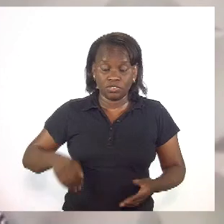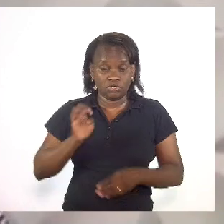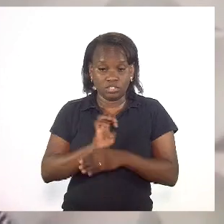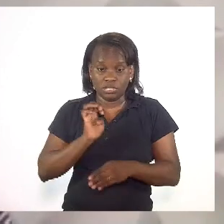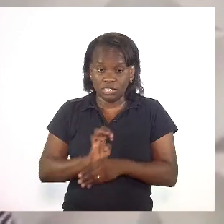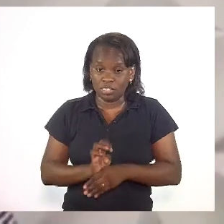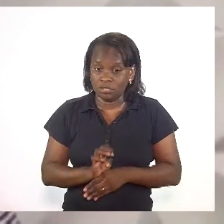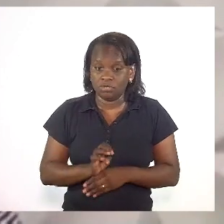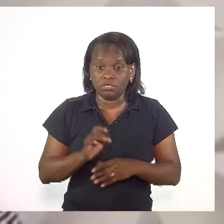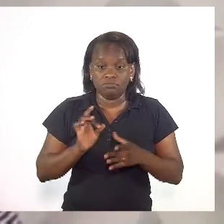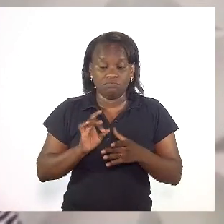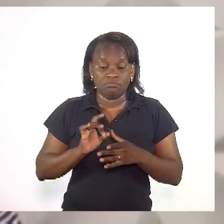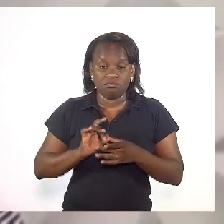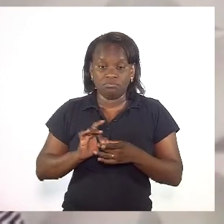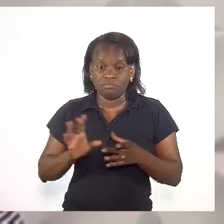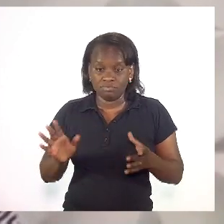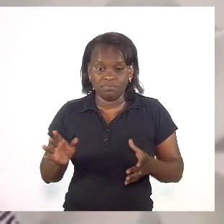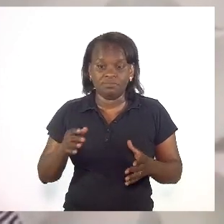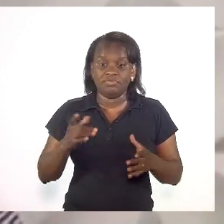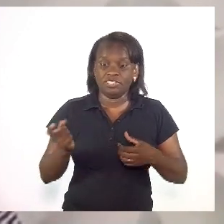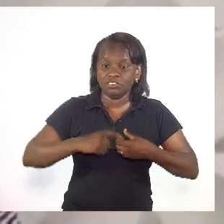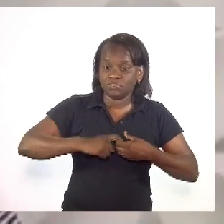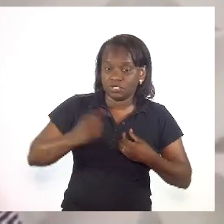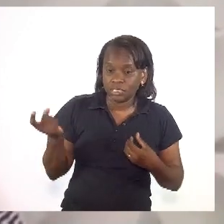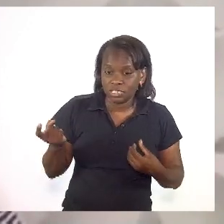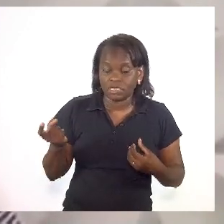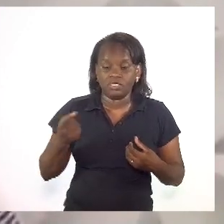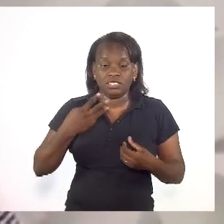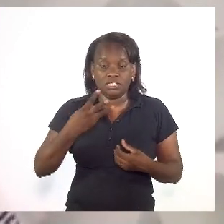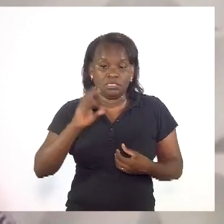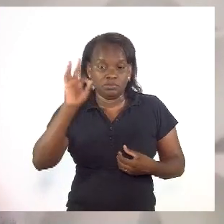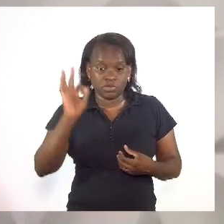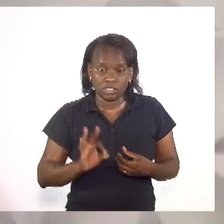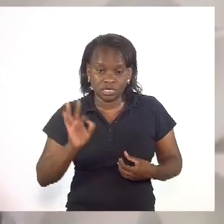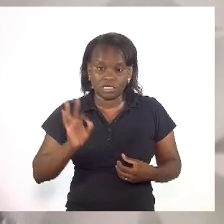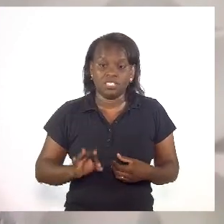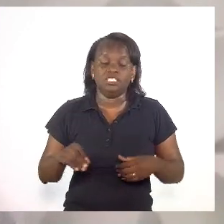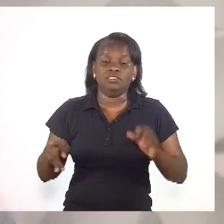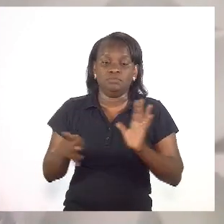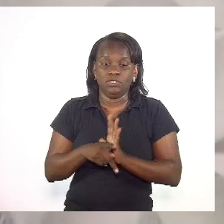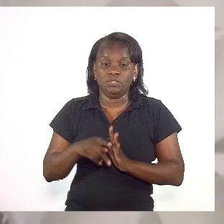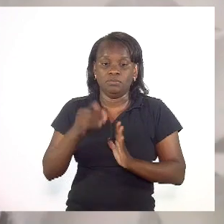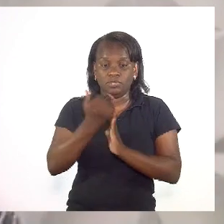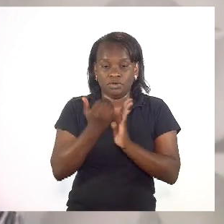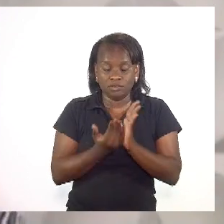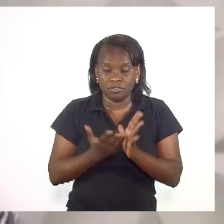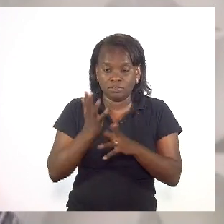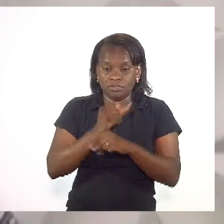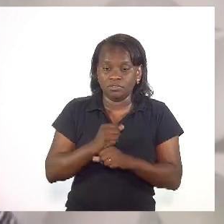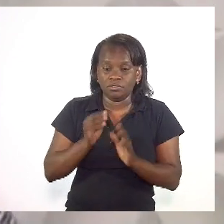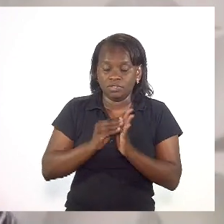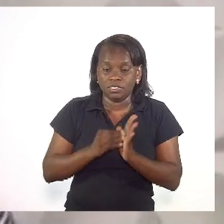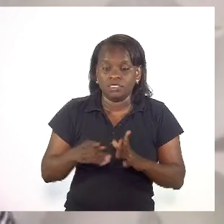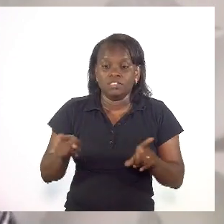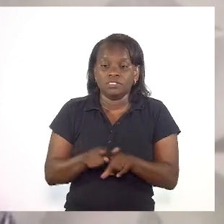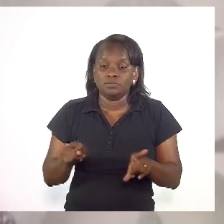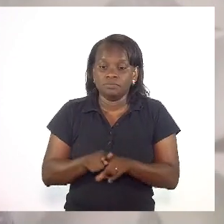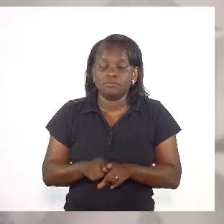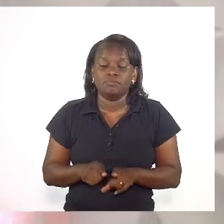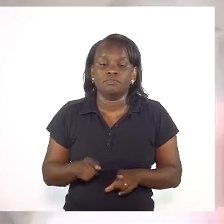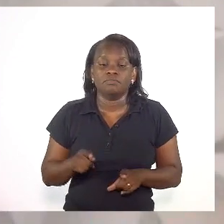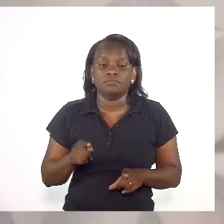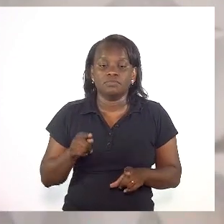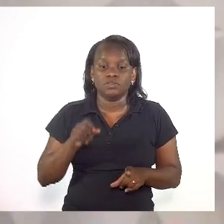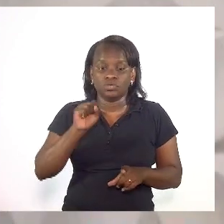Estado desautorizado à desvinculação de 30% da receita dos fundos. No que se refere